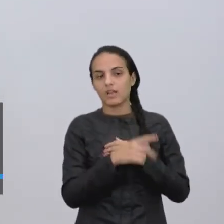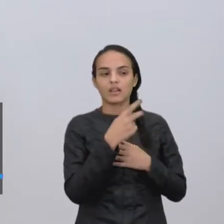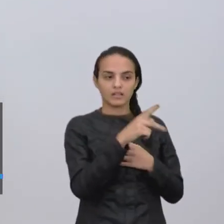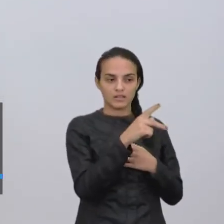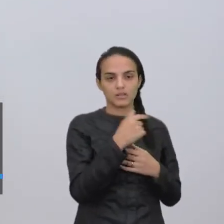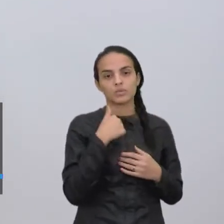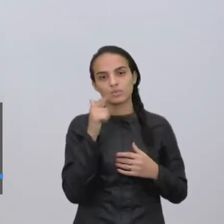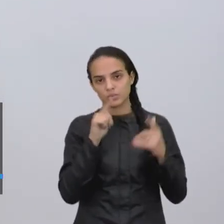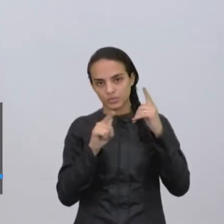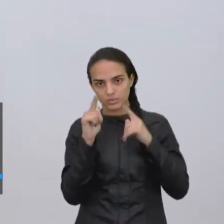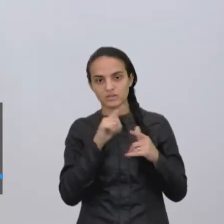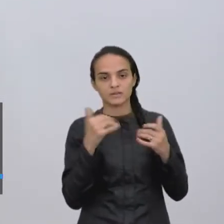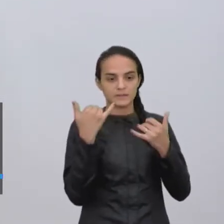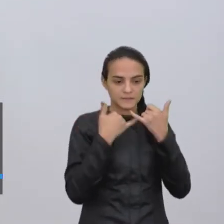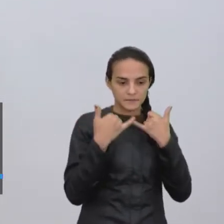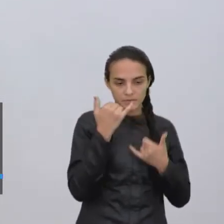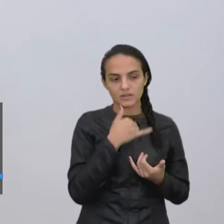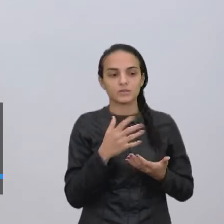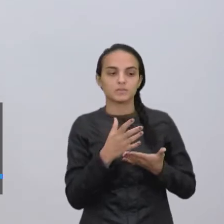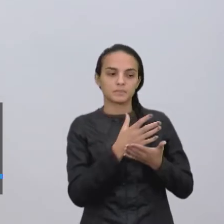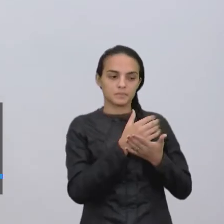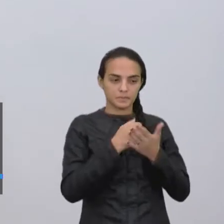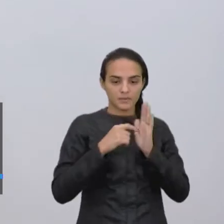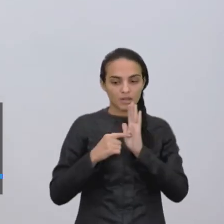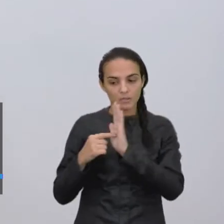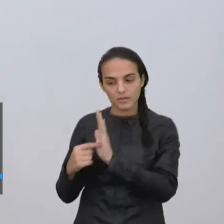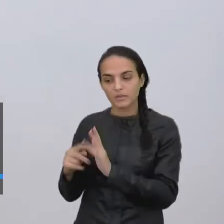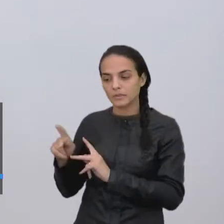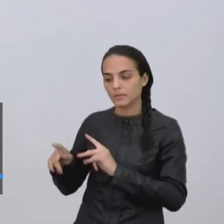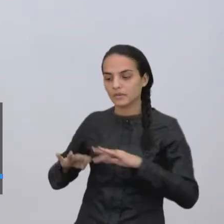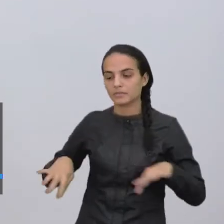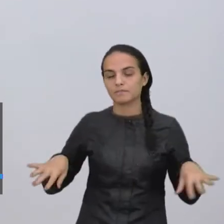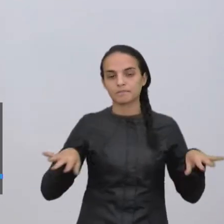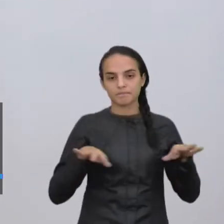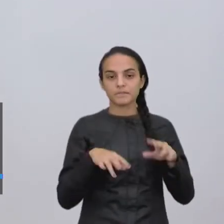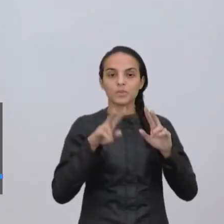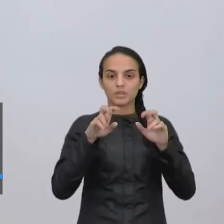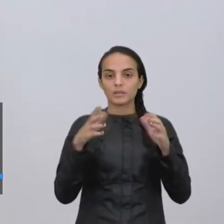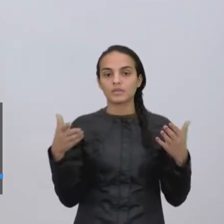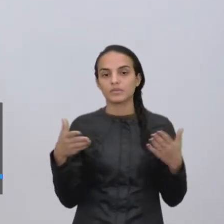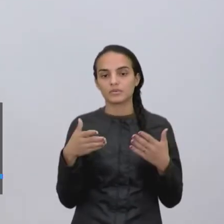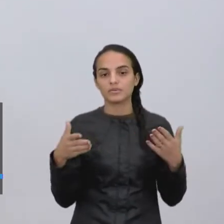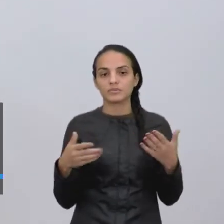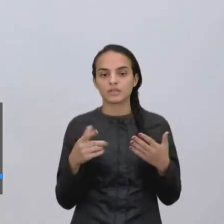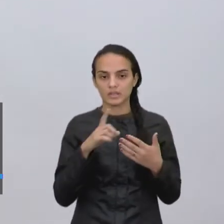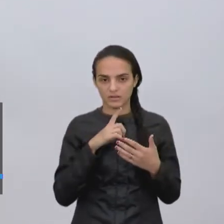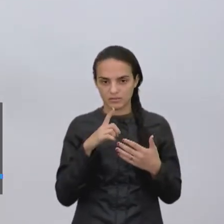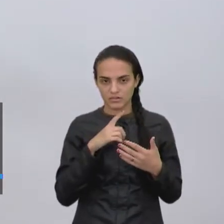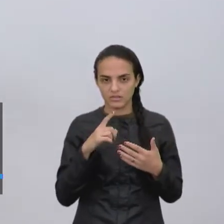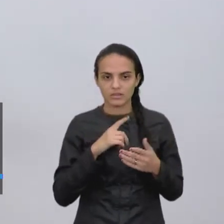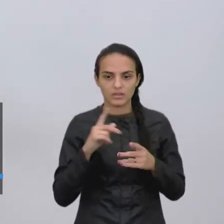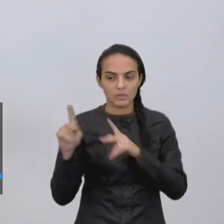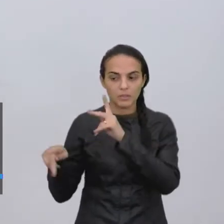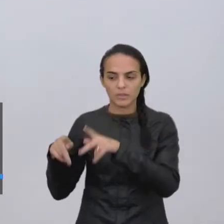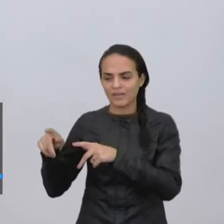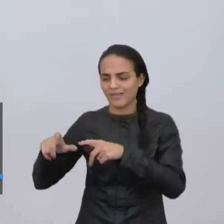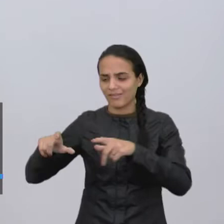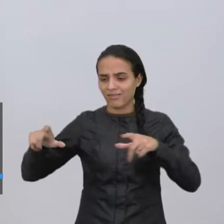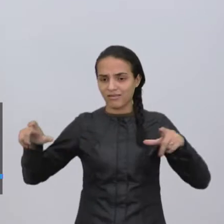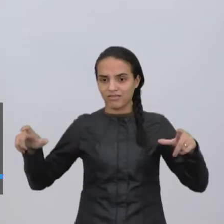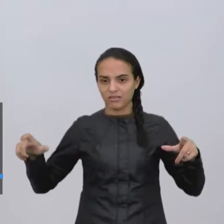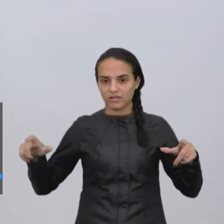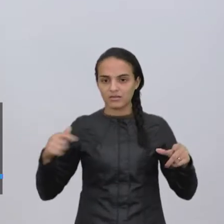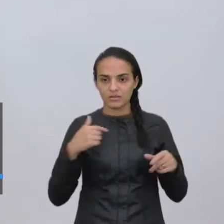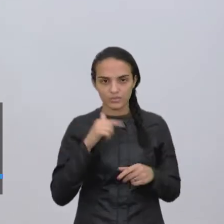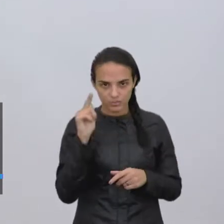eu consigo ter a informação e poder ilustrar a população toda. Então, o assunto de hoje é: eu tenho uma população muito grande. Será que eu